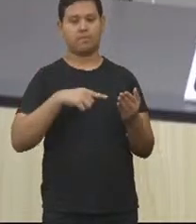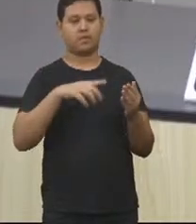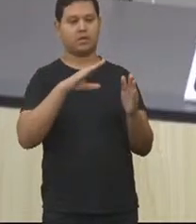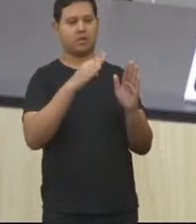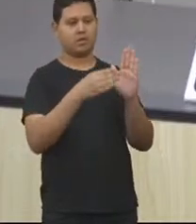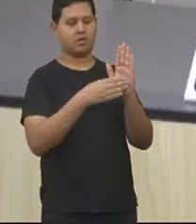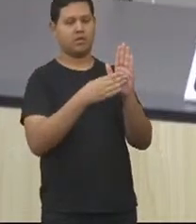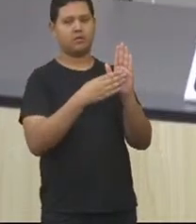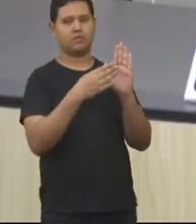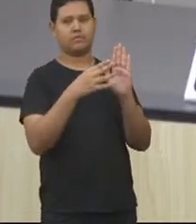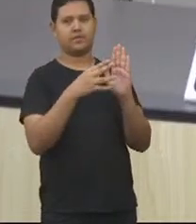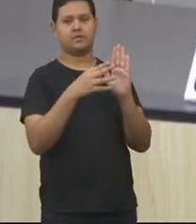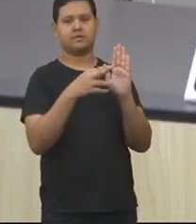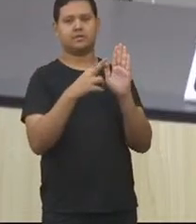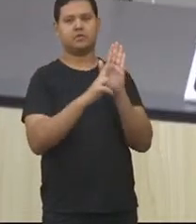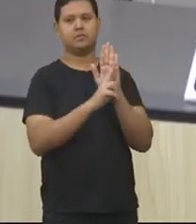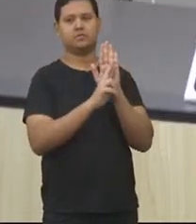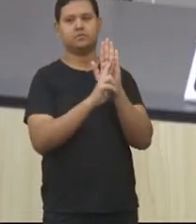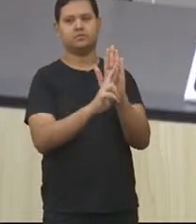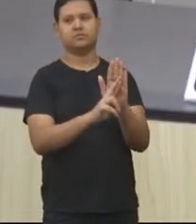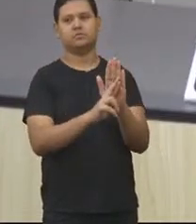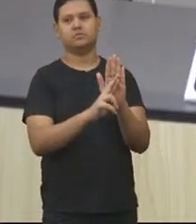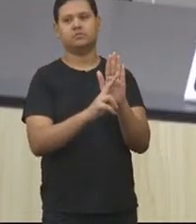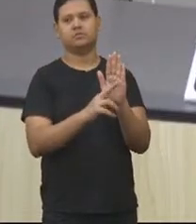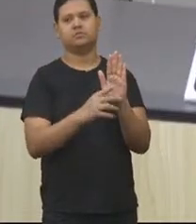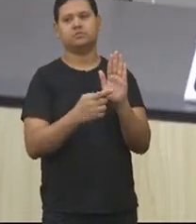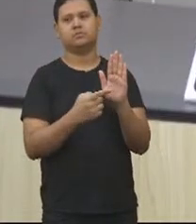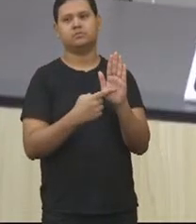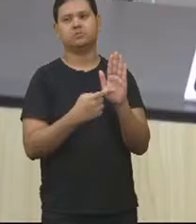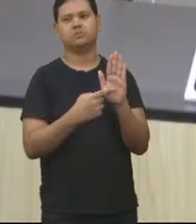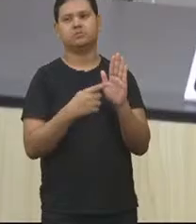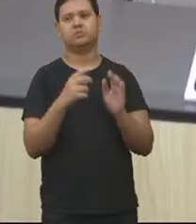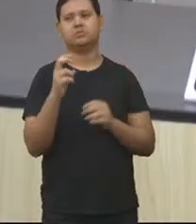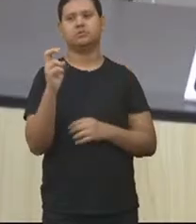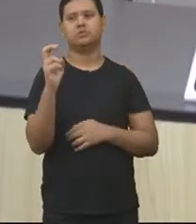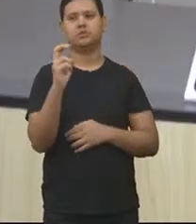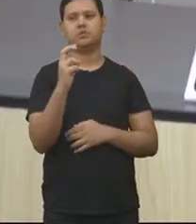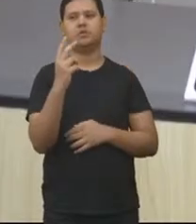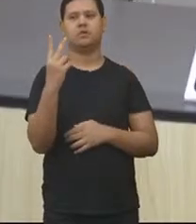resultado primário positivo. Isso, exatamente. De R$